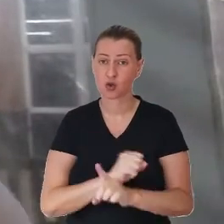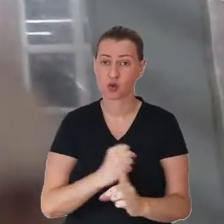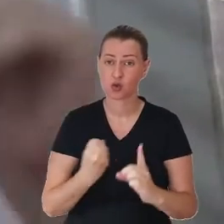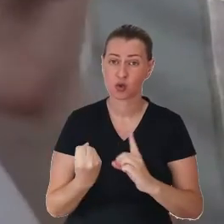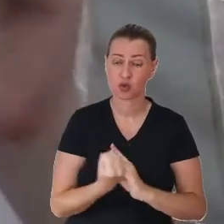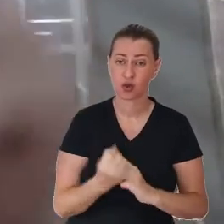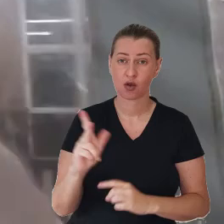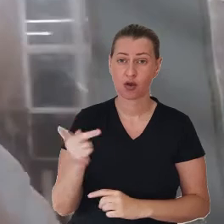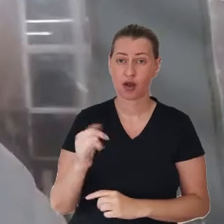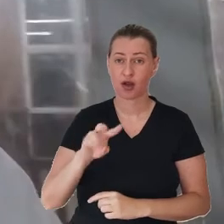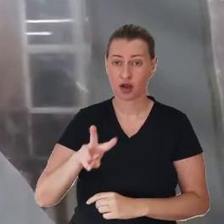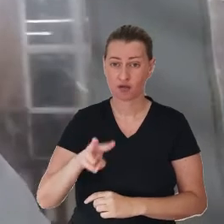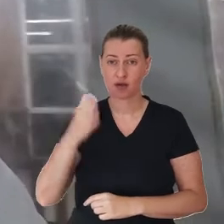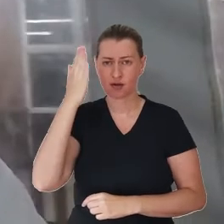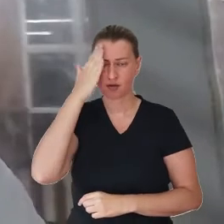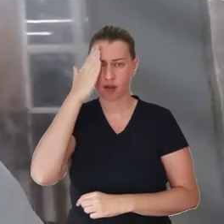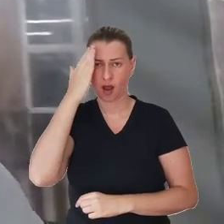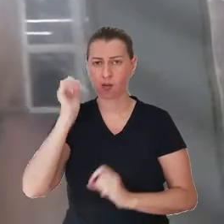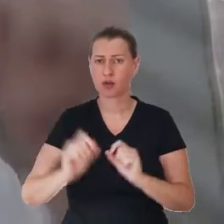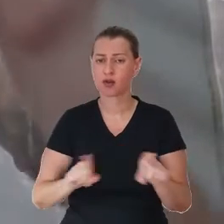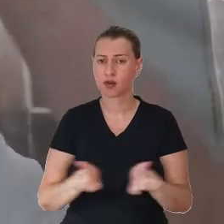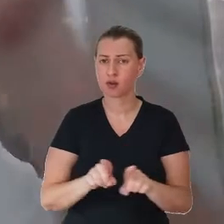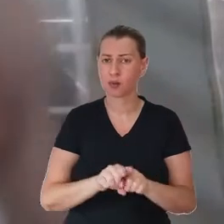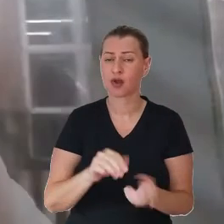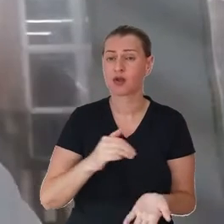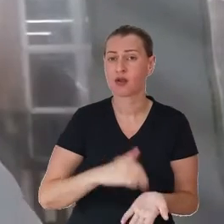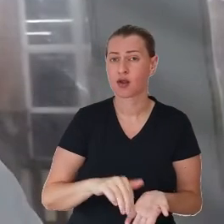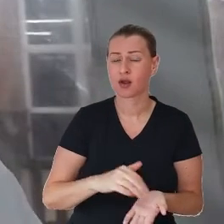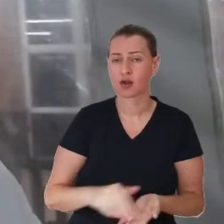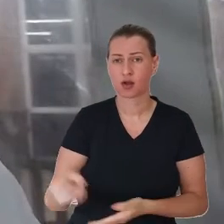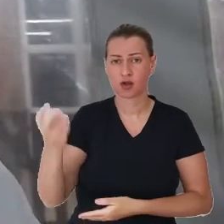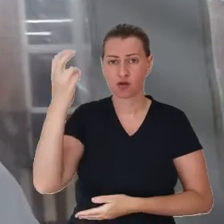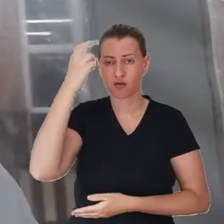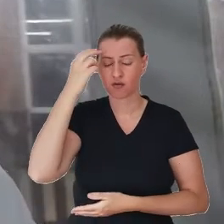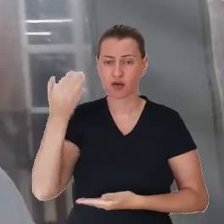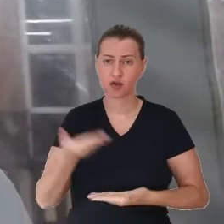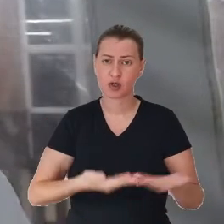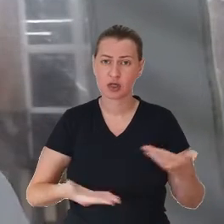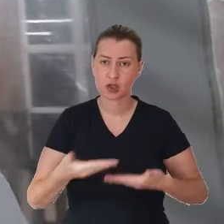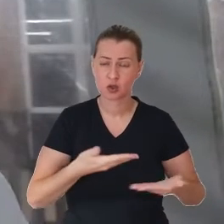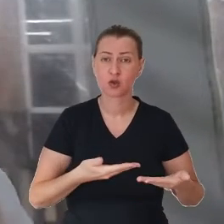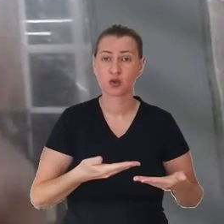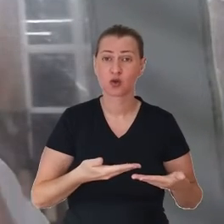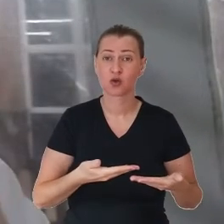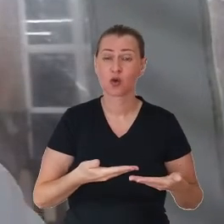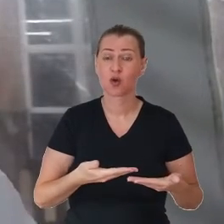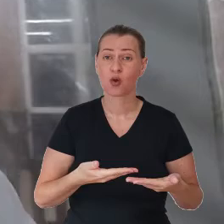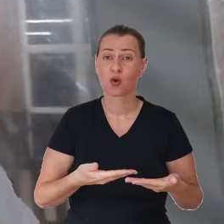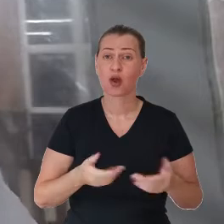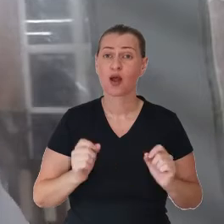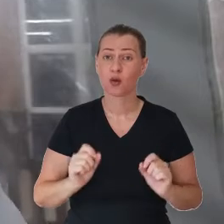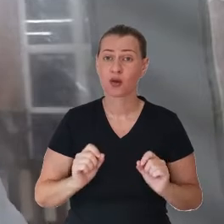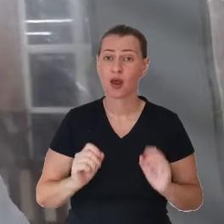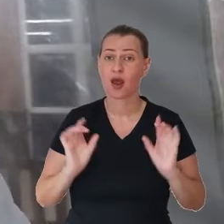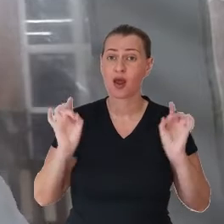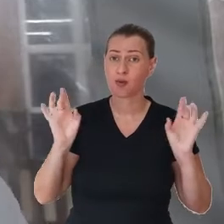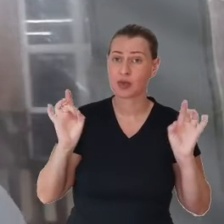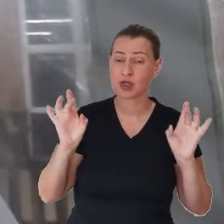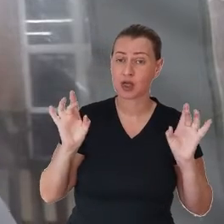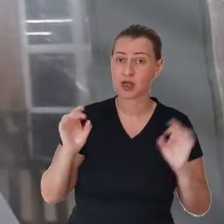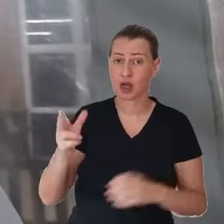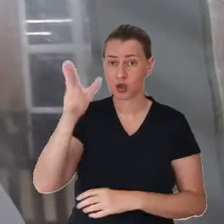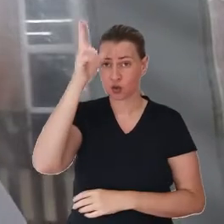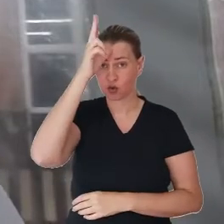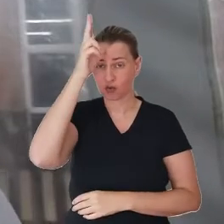Sabendo, Secretaria de Cultura, Serviço de Atendimento Especializado de Novo Hamburgo, que aí esses dois são os representantes